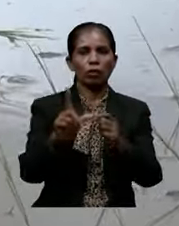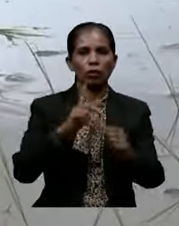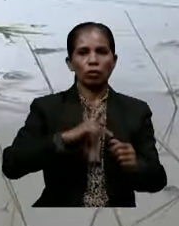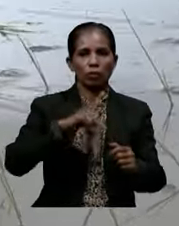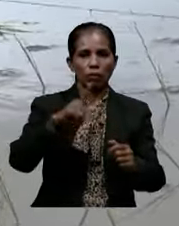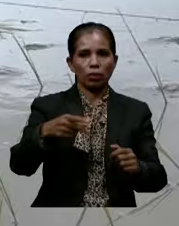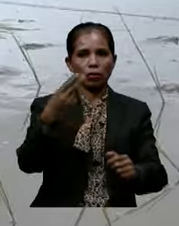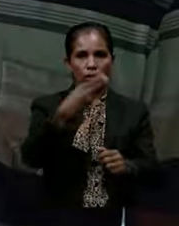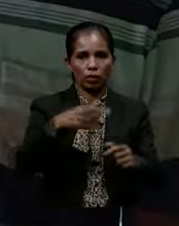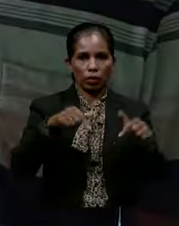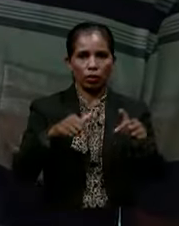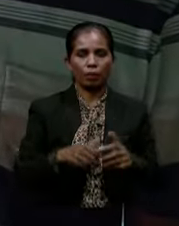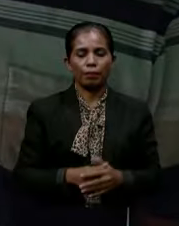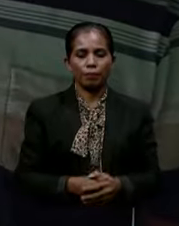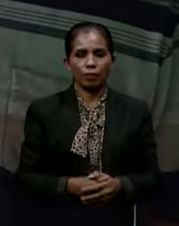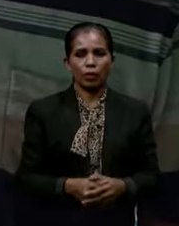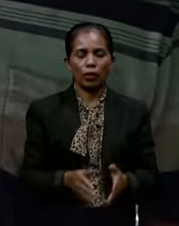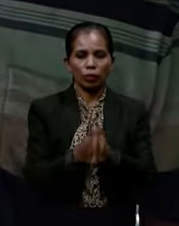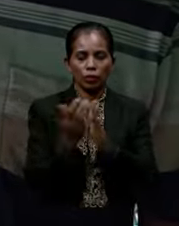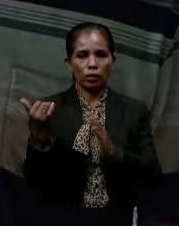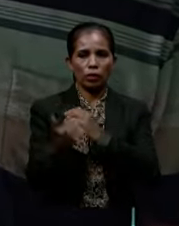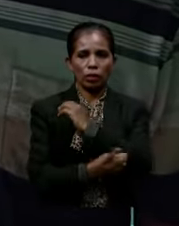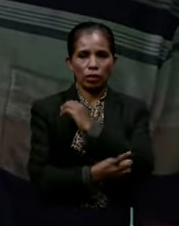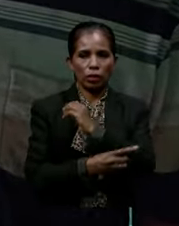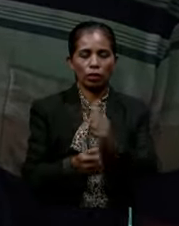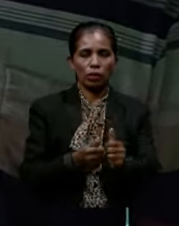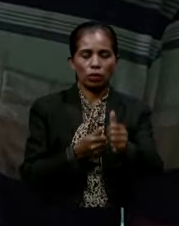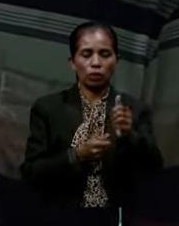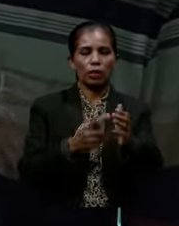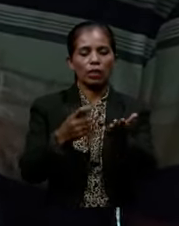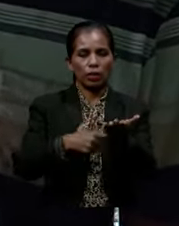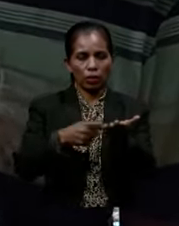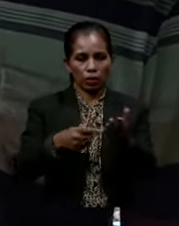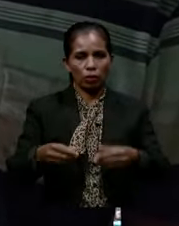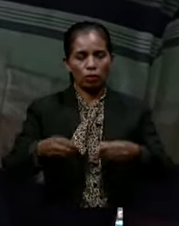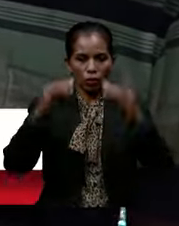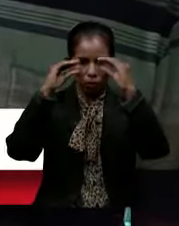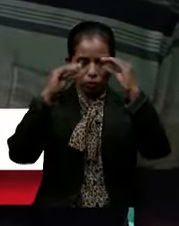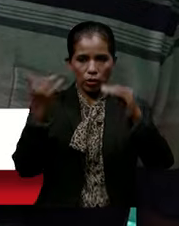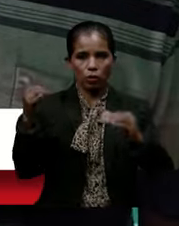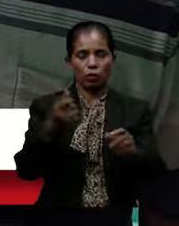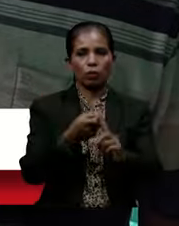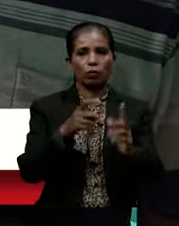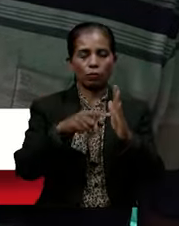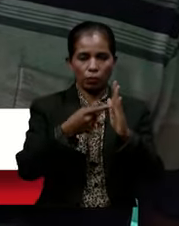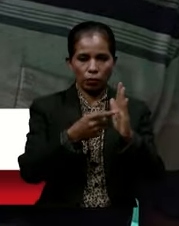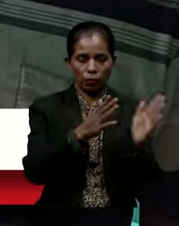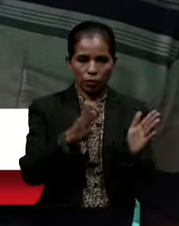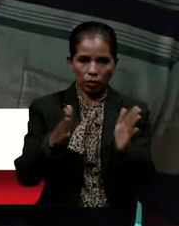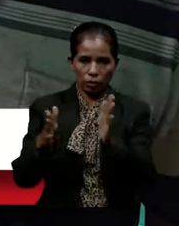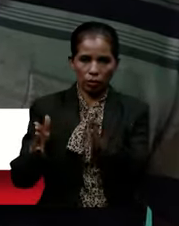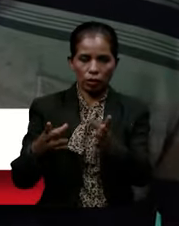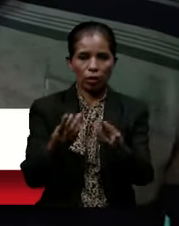Quintane. Usu sira disciplina, disciplina cumpri tecnic nebe se fo orientação basira, hau usi proceso preparação